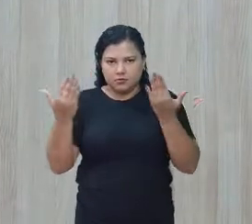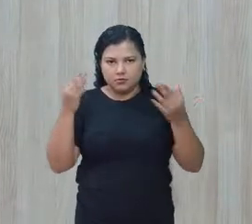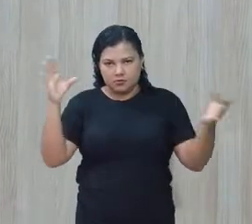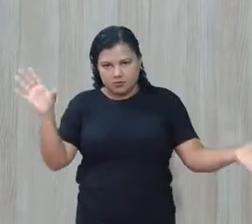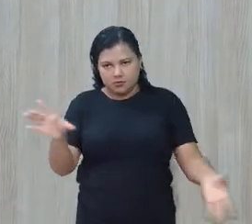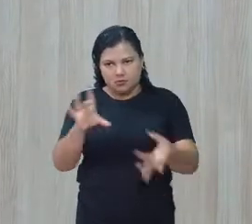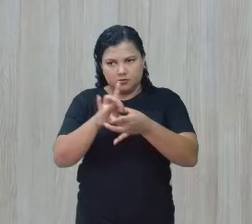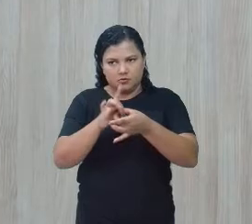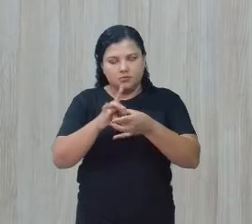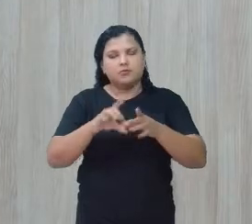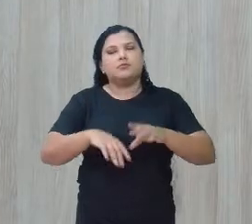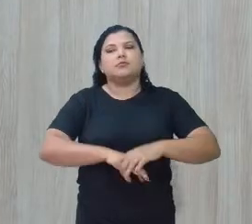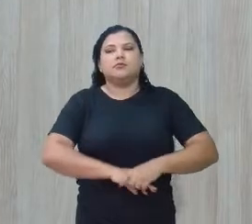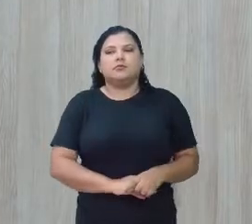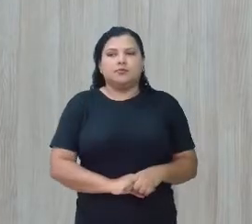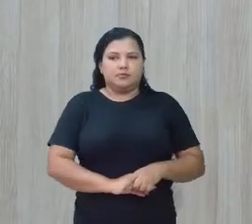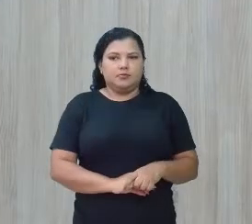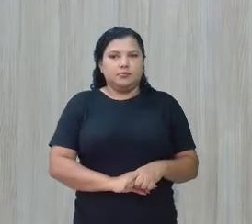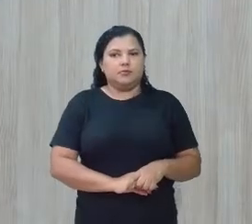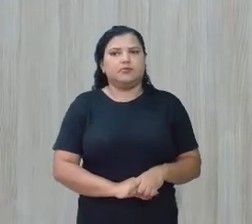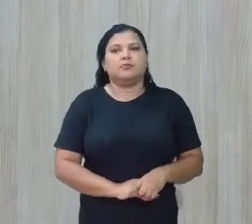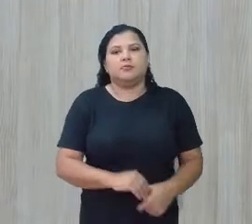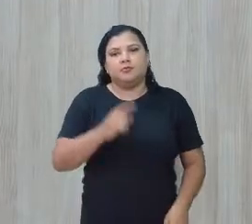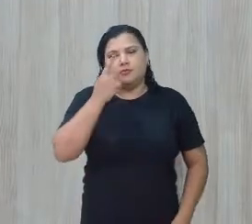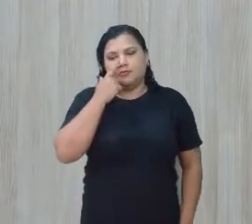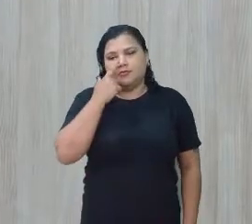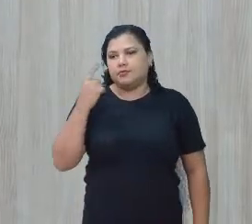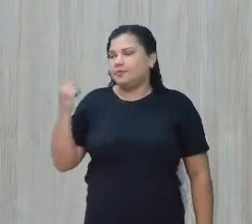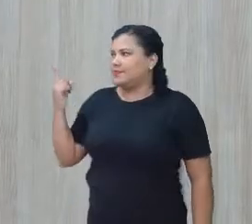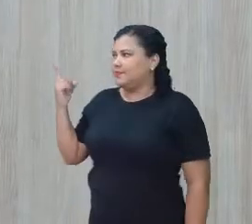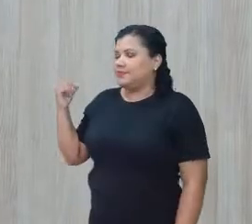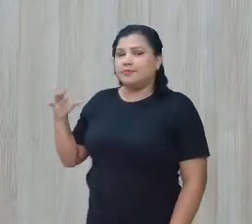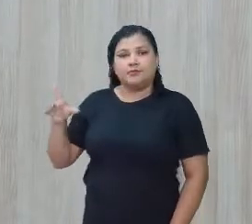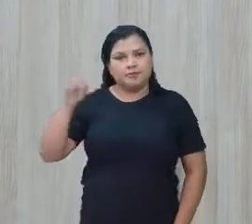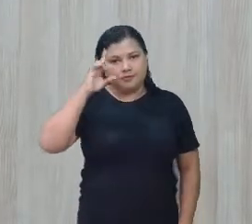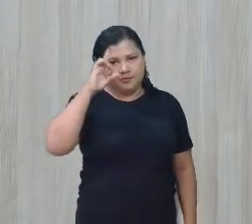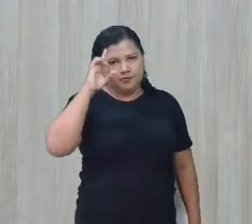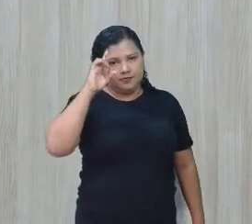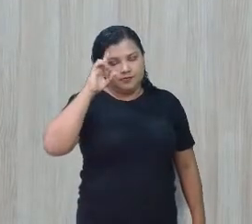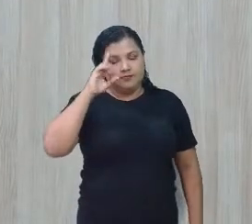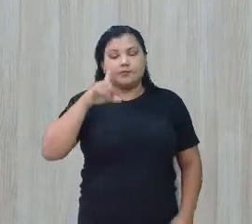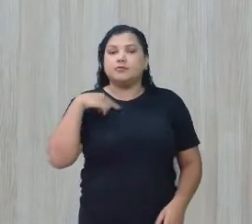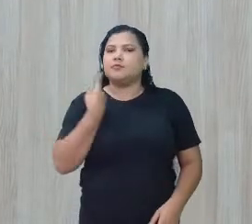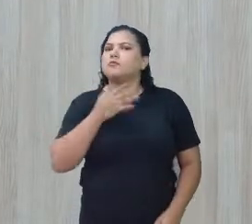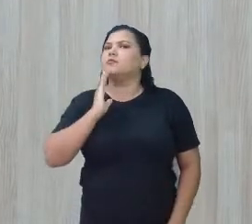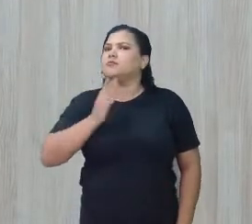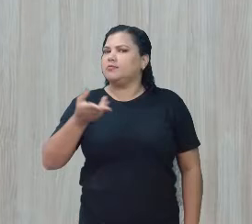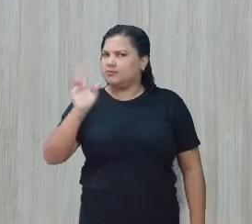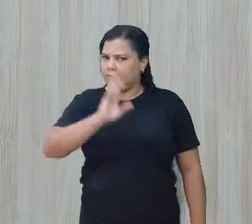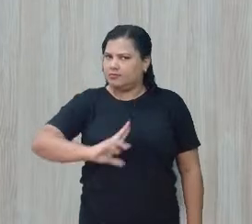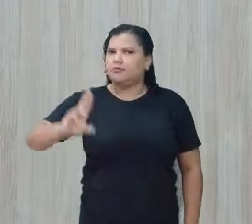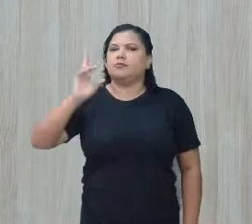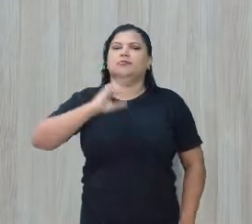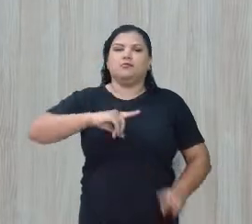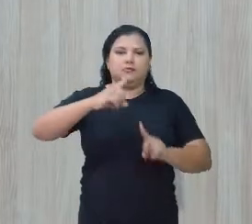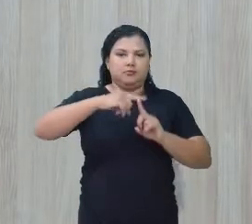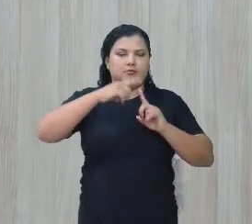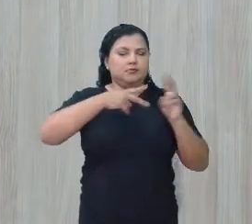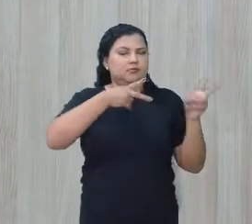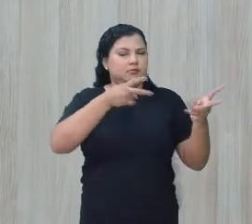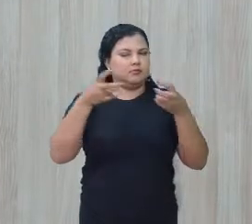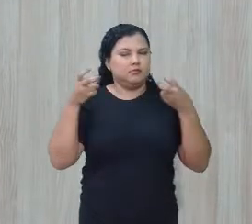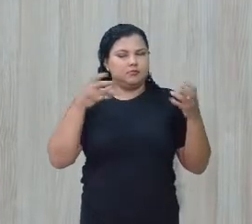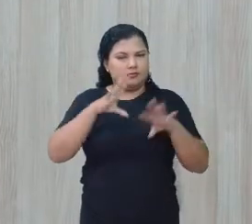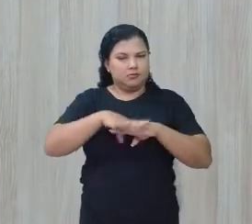pensamento baseado no 100. Então, vamos lembrar aqui, ó, no nosso dia a dia, a gente já trabalha bastante com esse tipo de leitura,